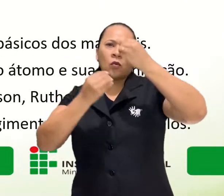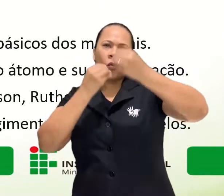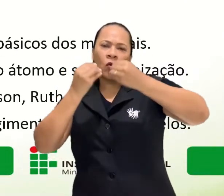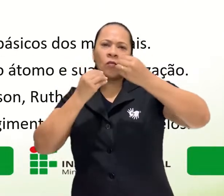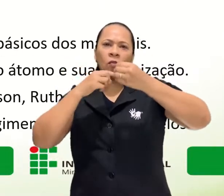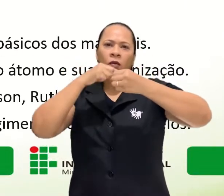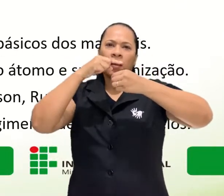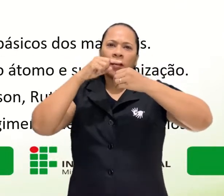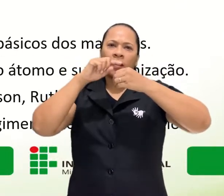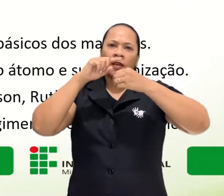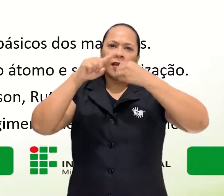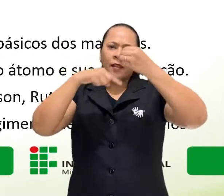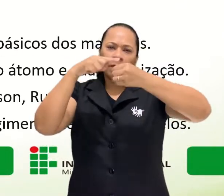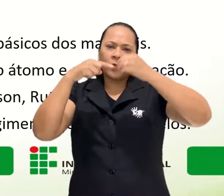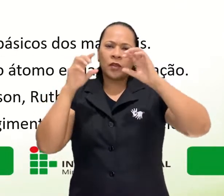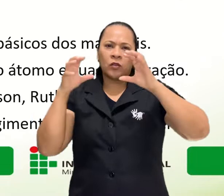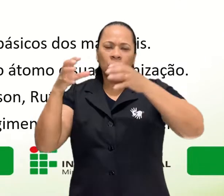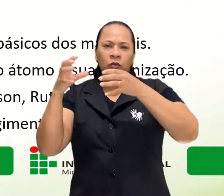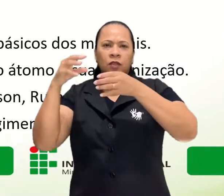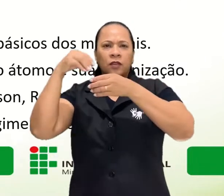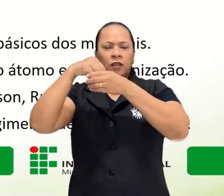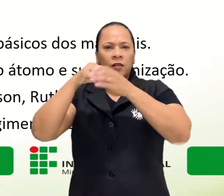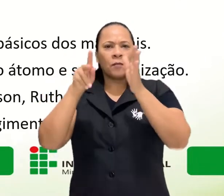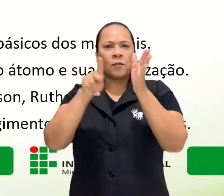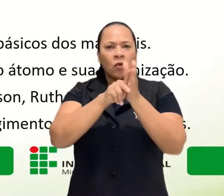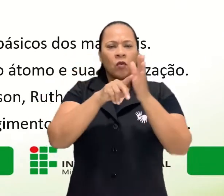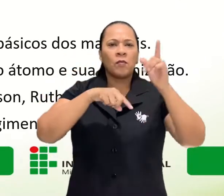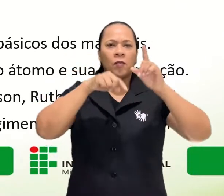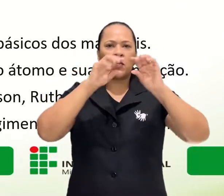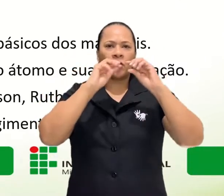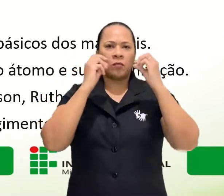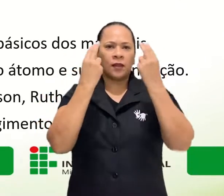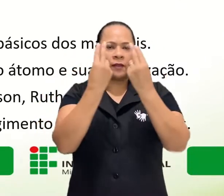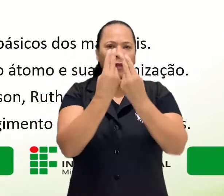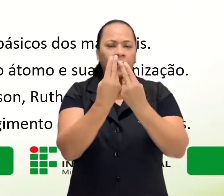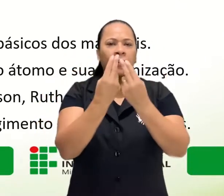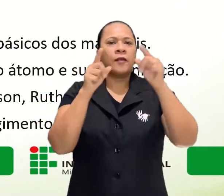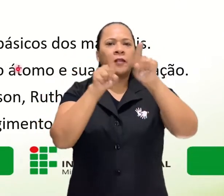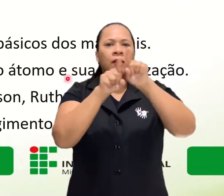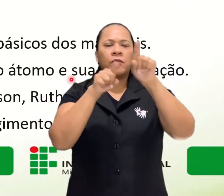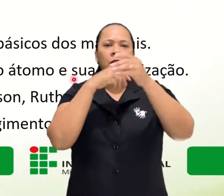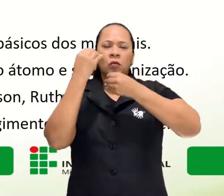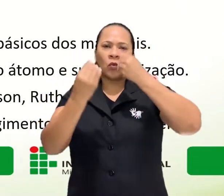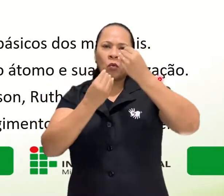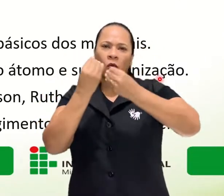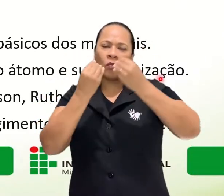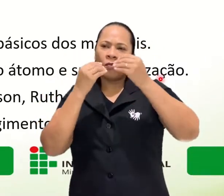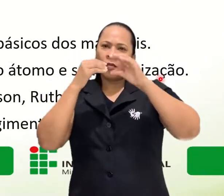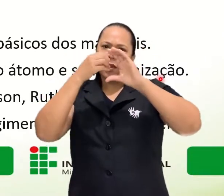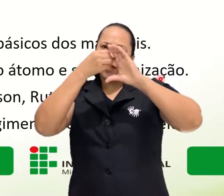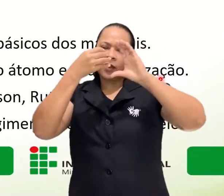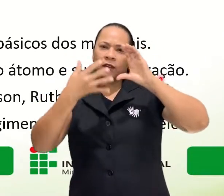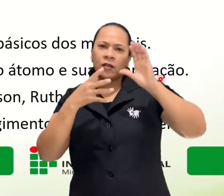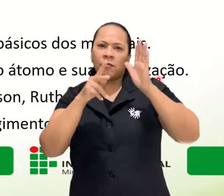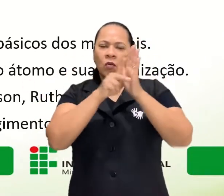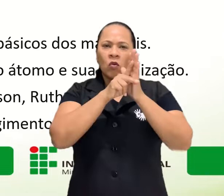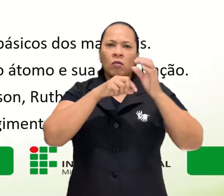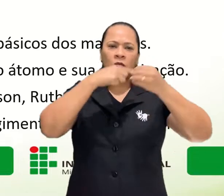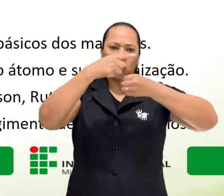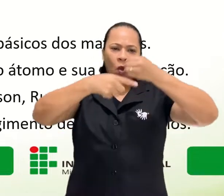dos materiais, identificar e caracterizar as partículas constituintes do átomo e sua